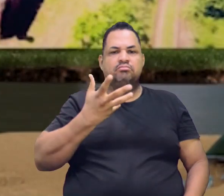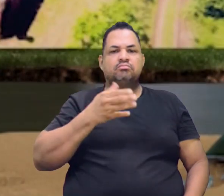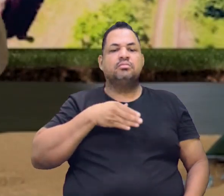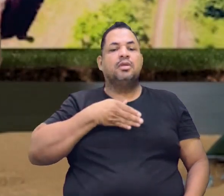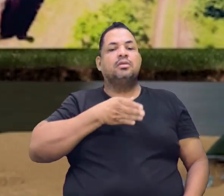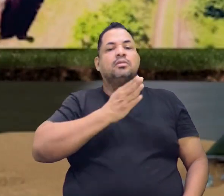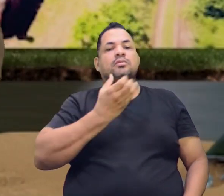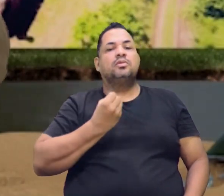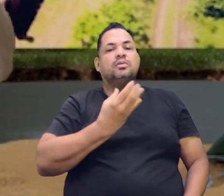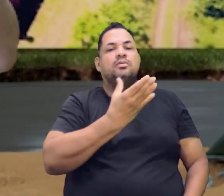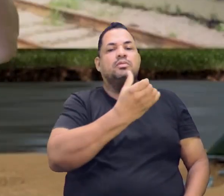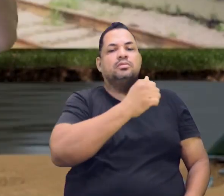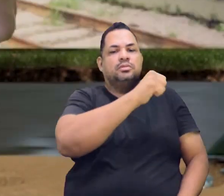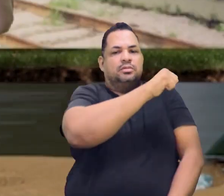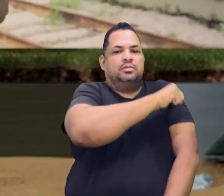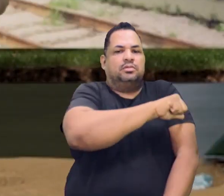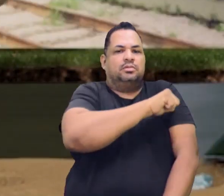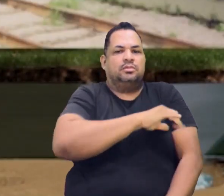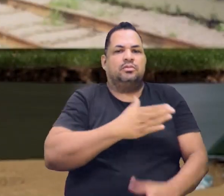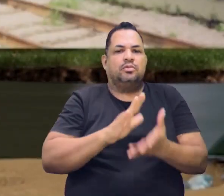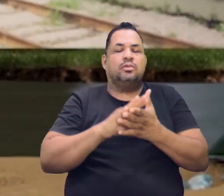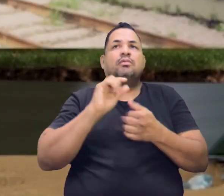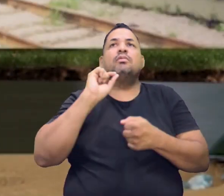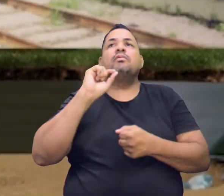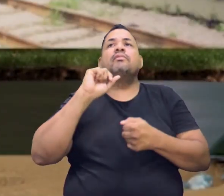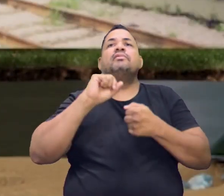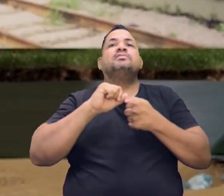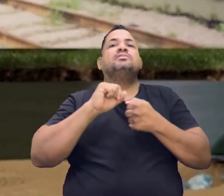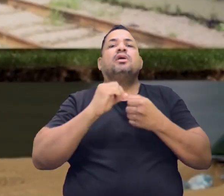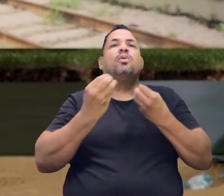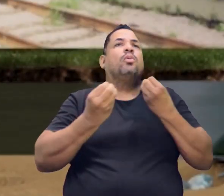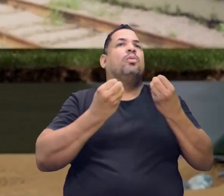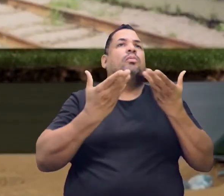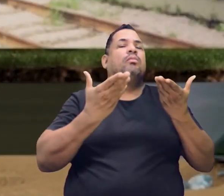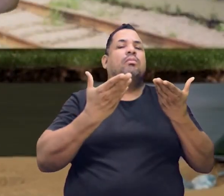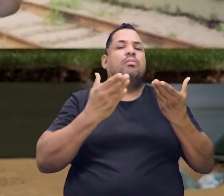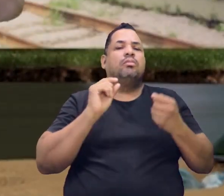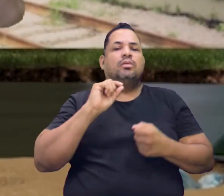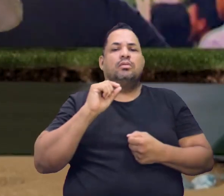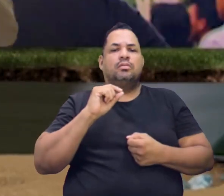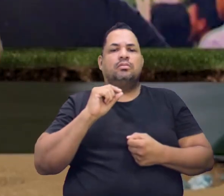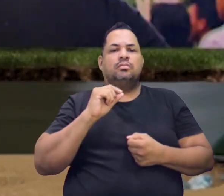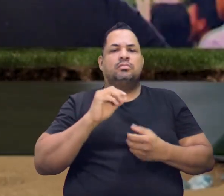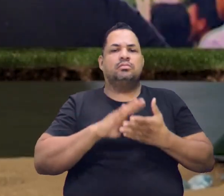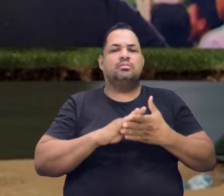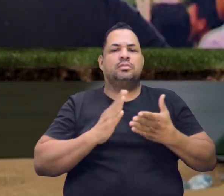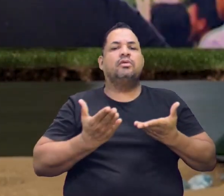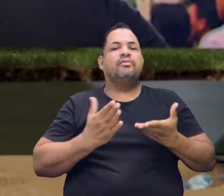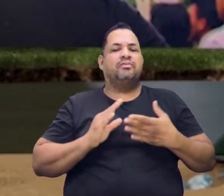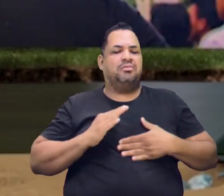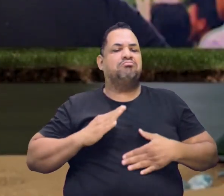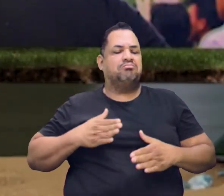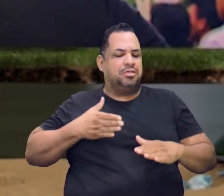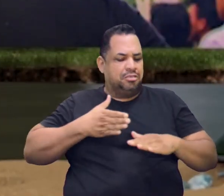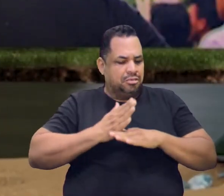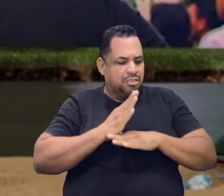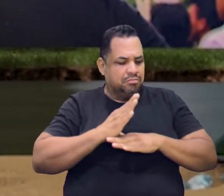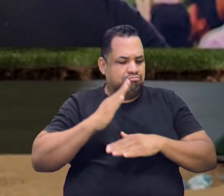de Janeiro. Pelo amor de Deus, o que tu vai fazer no Rio de Janeiro, meu sobrinho? Tio, eu vou servir o exército